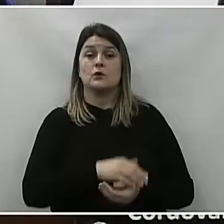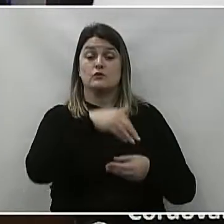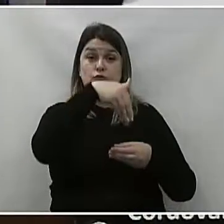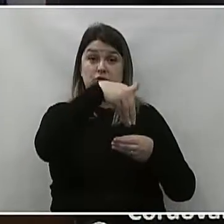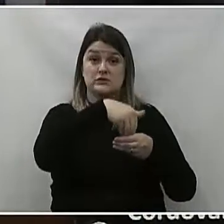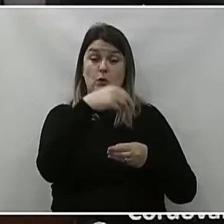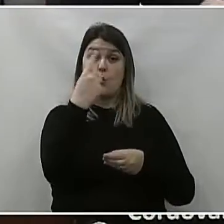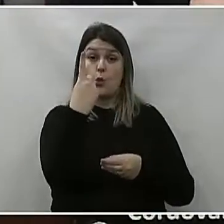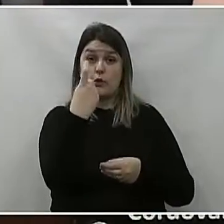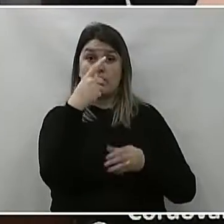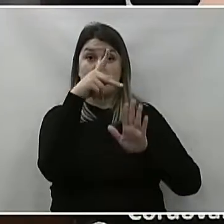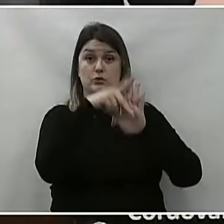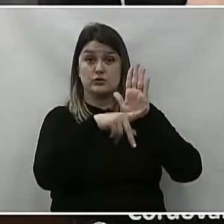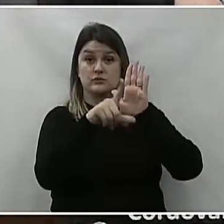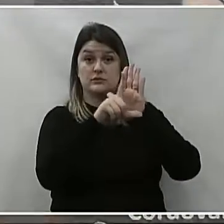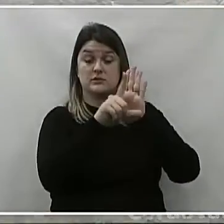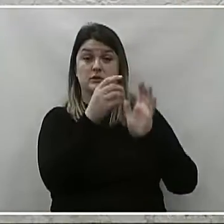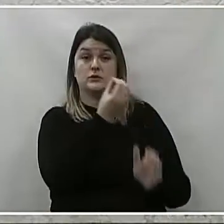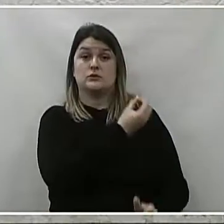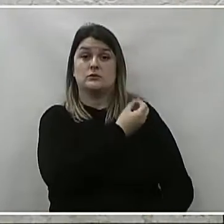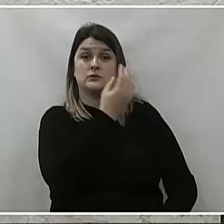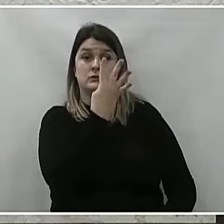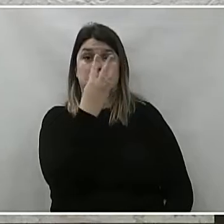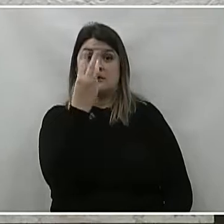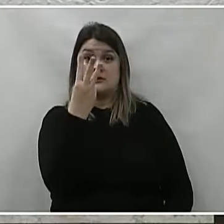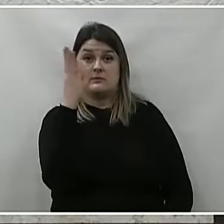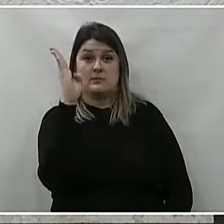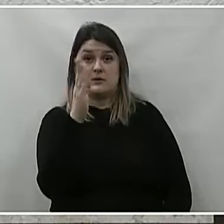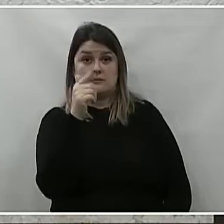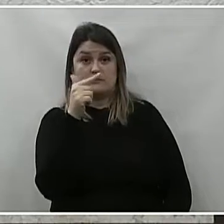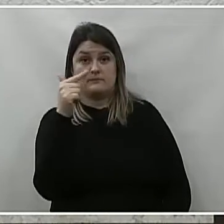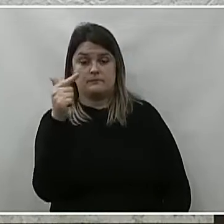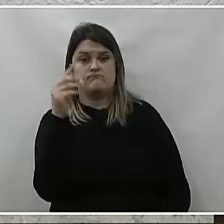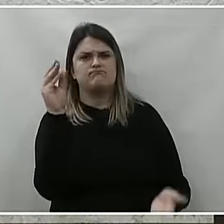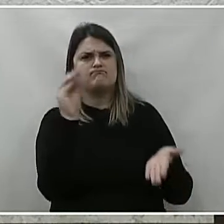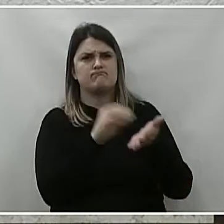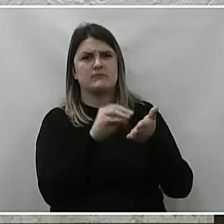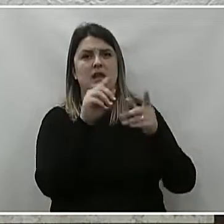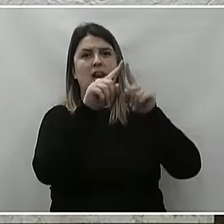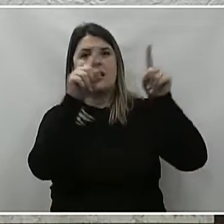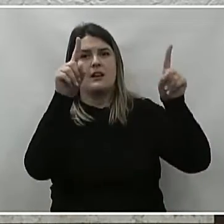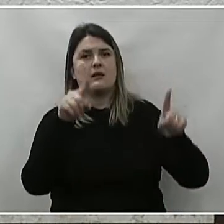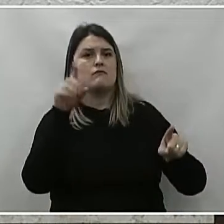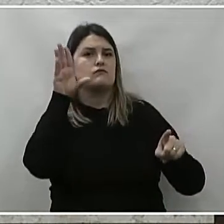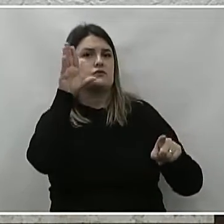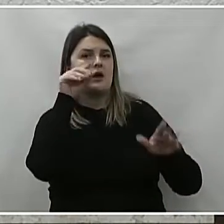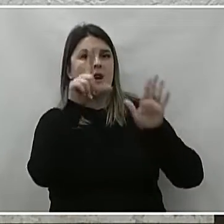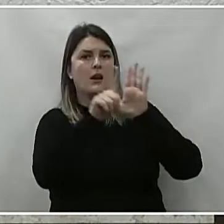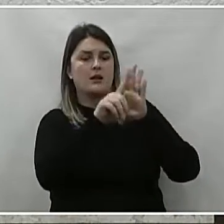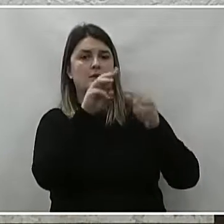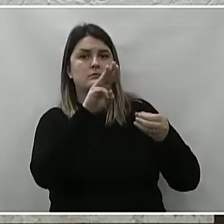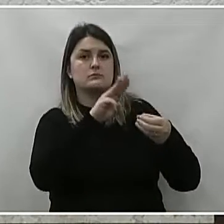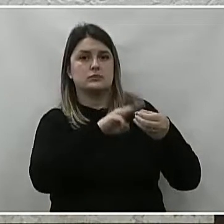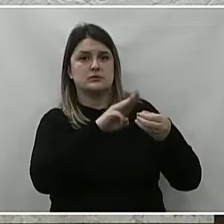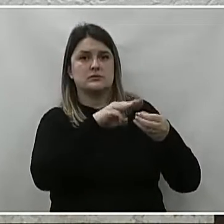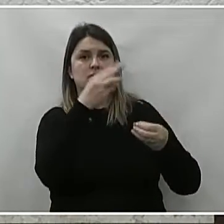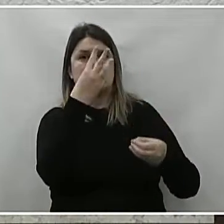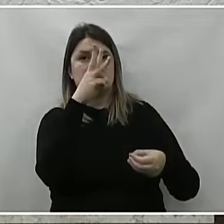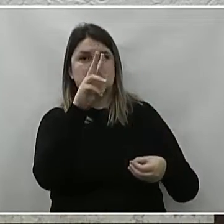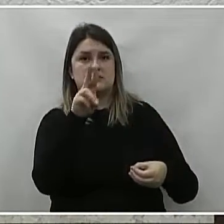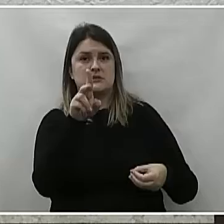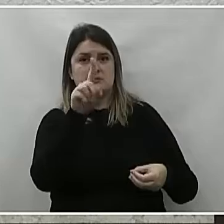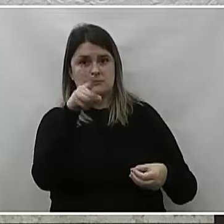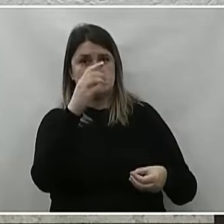Votação única do projeto de lei ordinária, número 43 de 2022. Insere cargos na lei municipal, número 3058